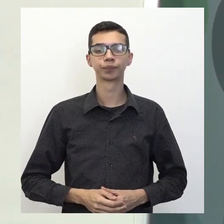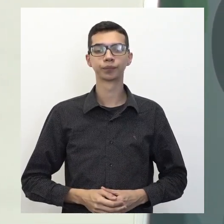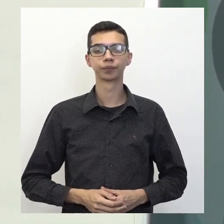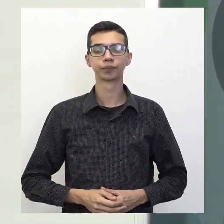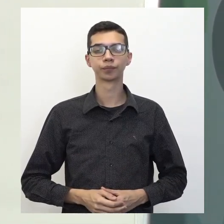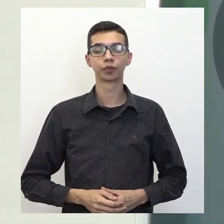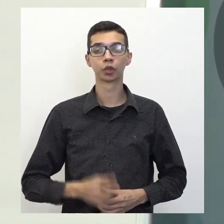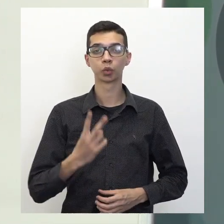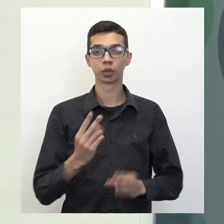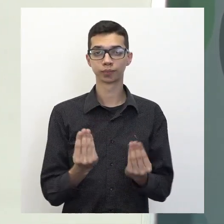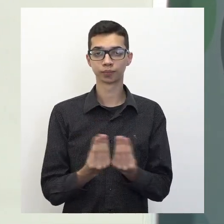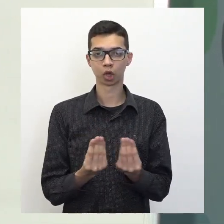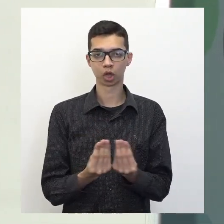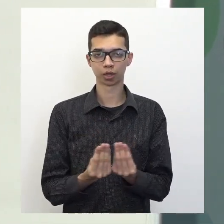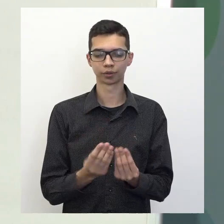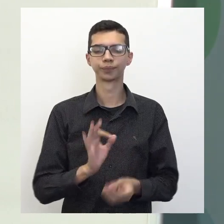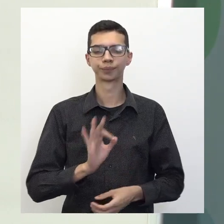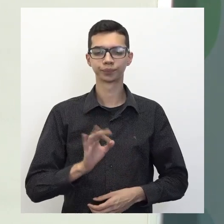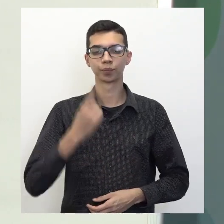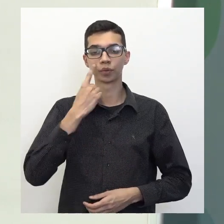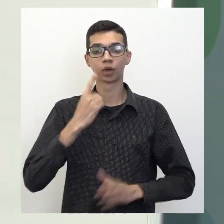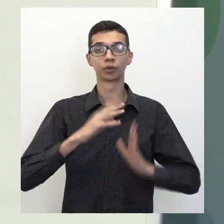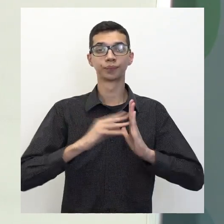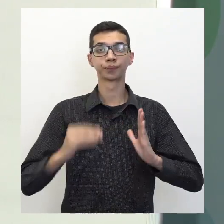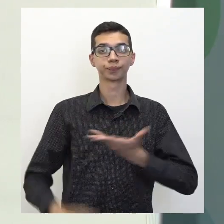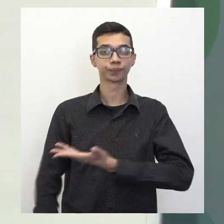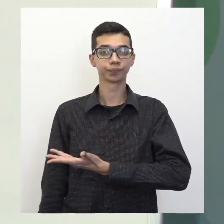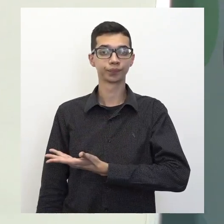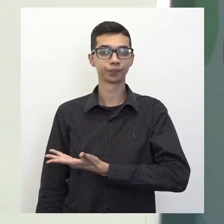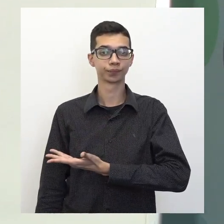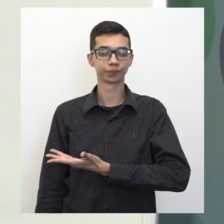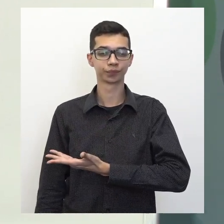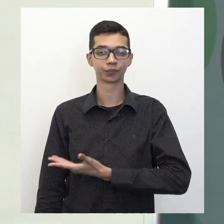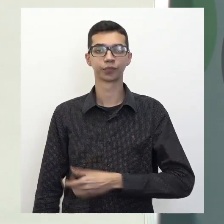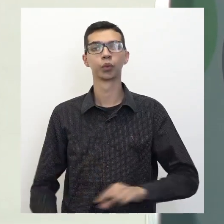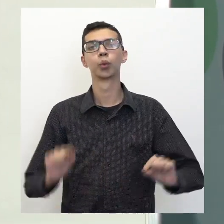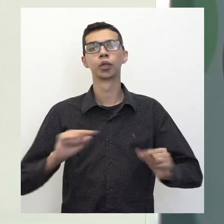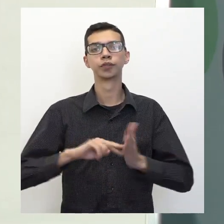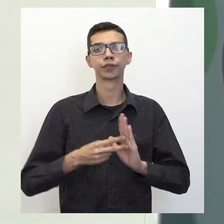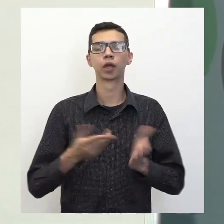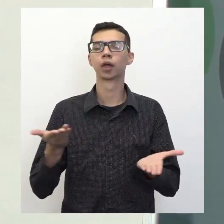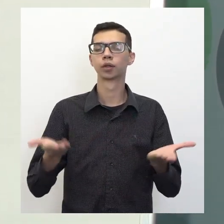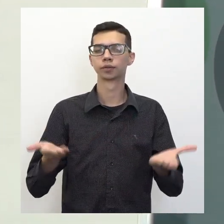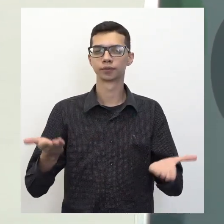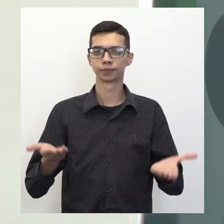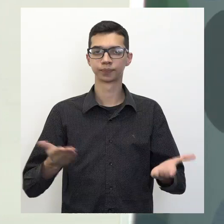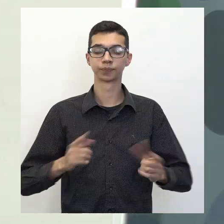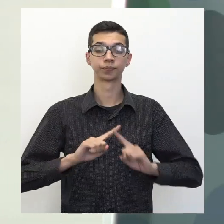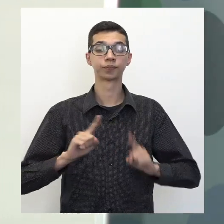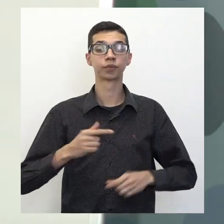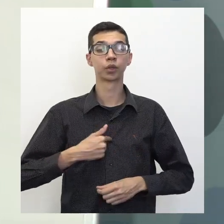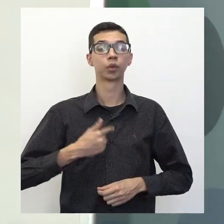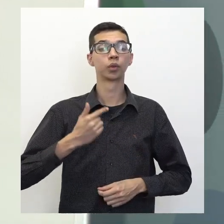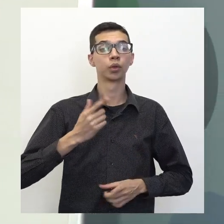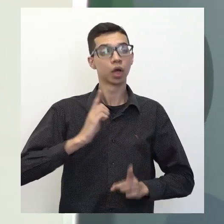Duas moléculas, tá? Aqui está a equação de que está em equilíbrio. O que eu fiz? Eu achei a constante de